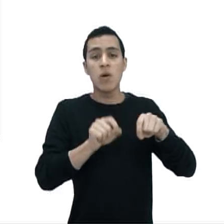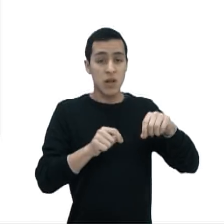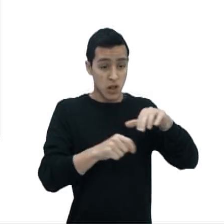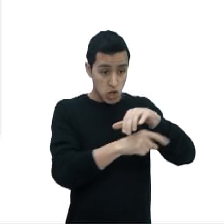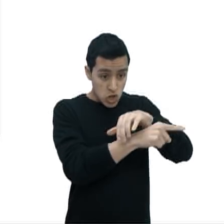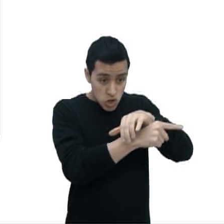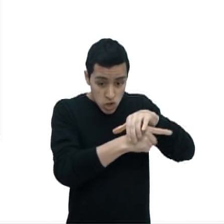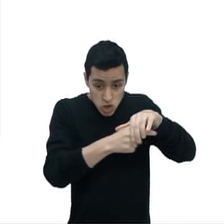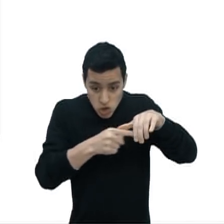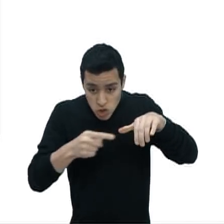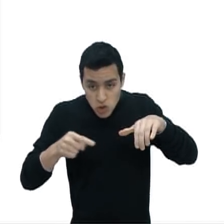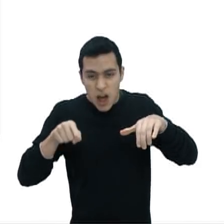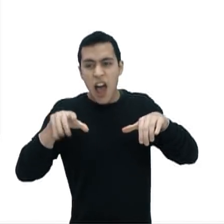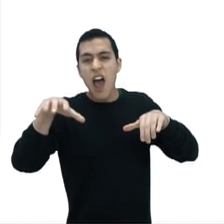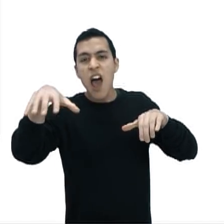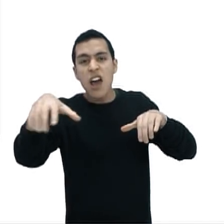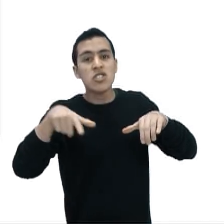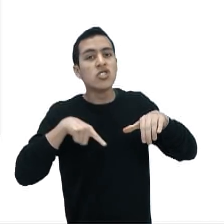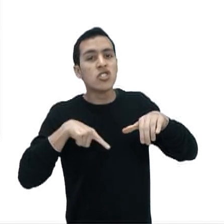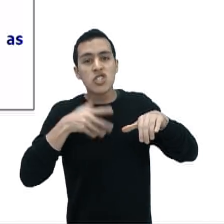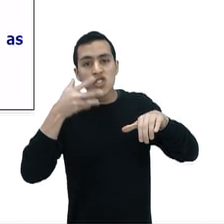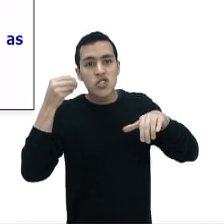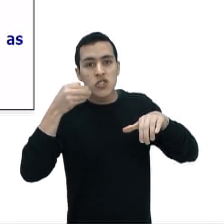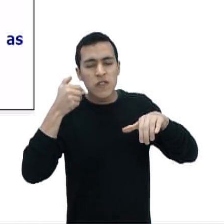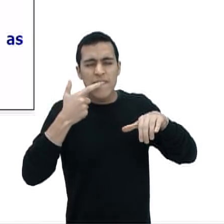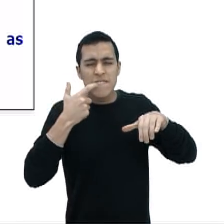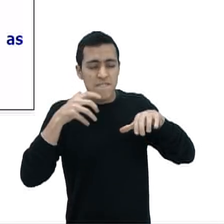gato ruivo esperando para comê-los.